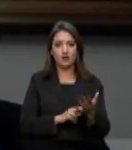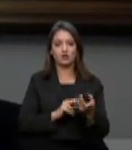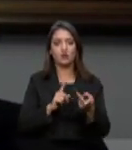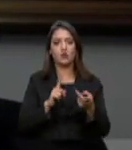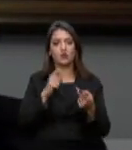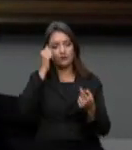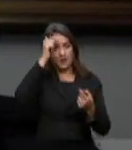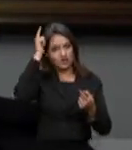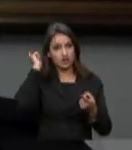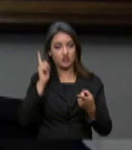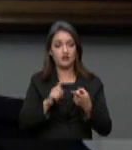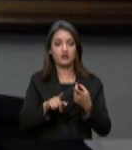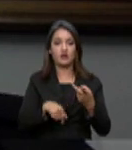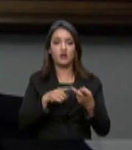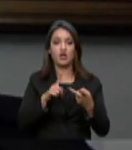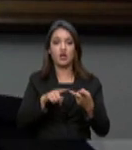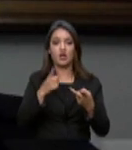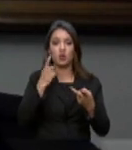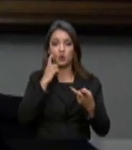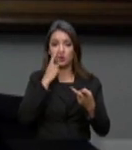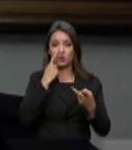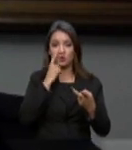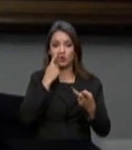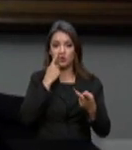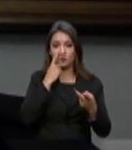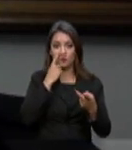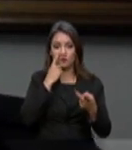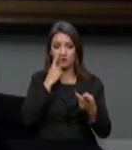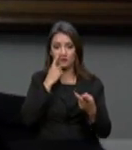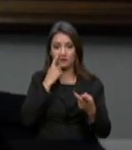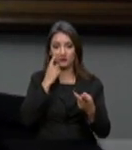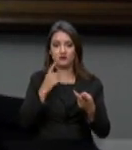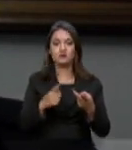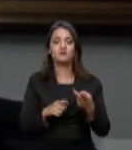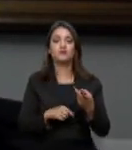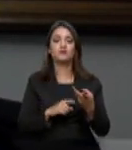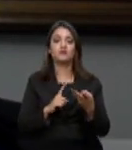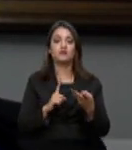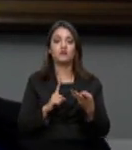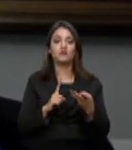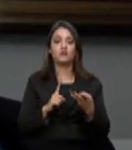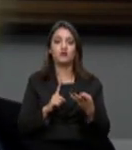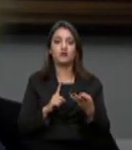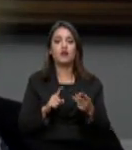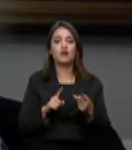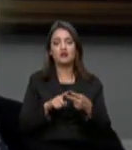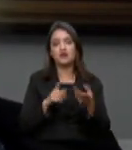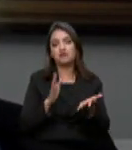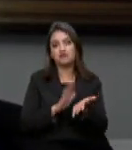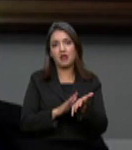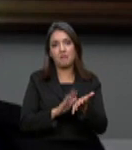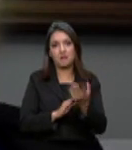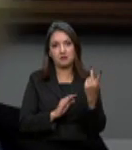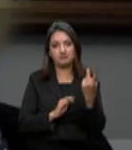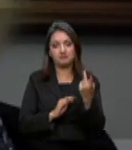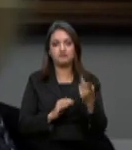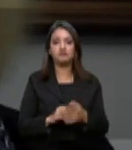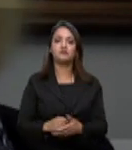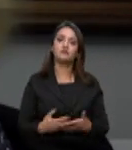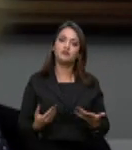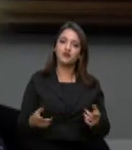Ministro Alexandre de Moraes e revisor Ministro Nunes Marques a quem parabenizo